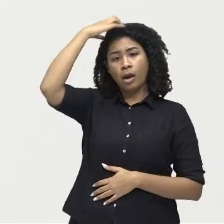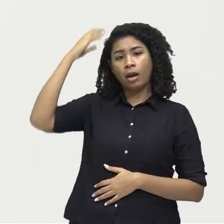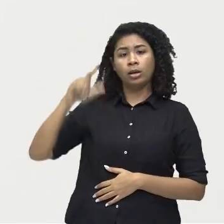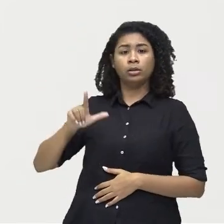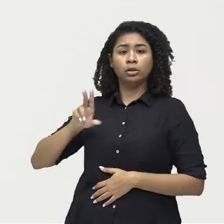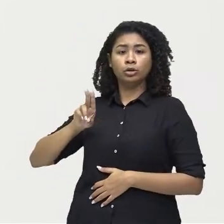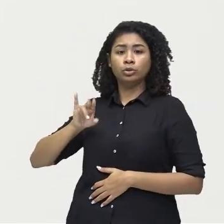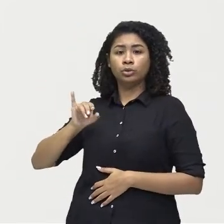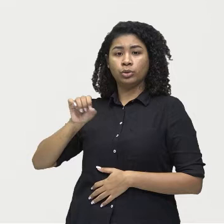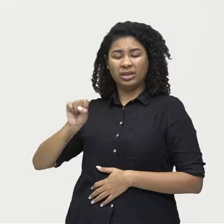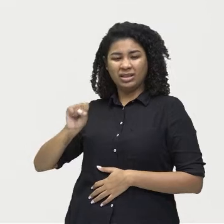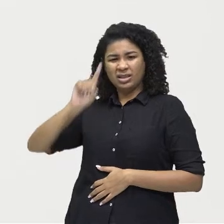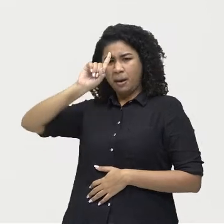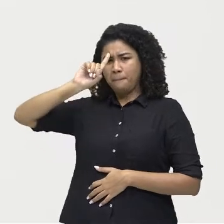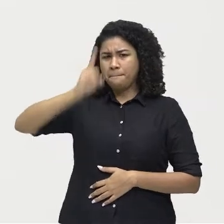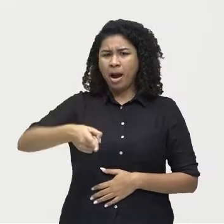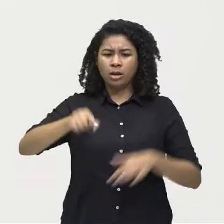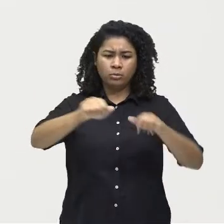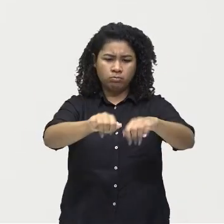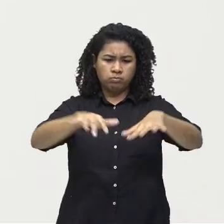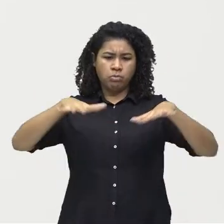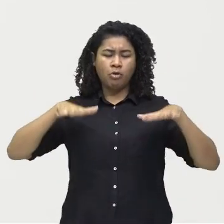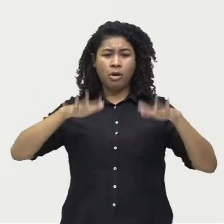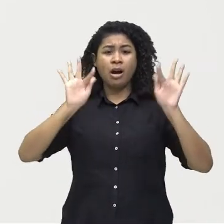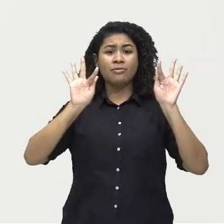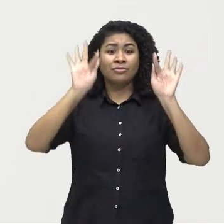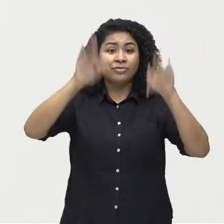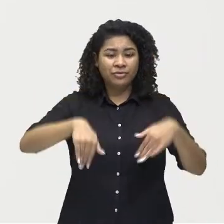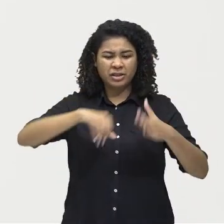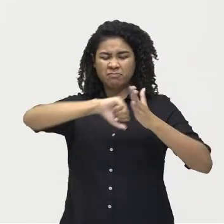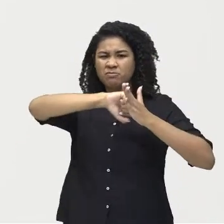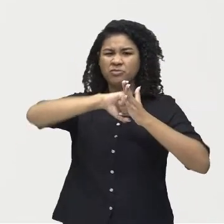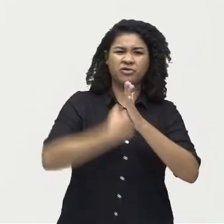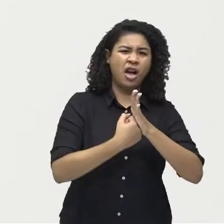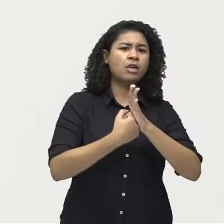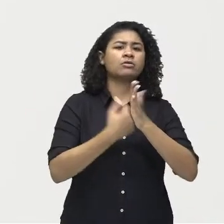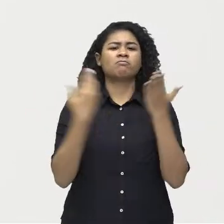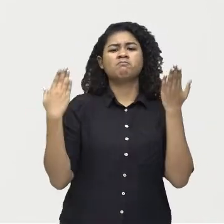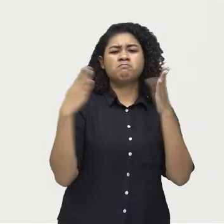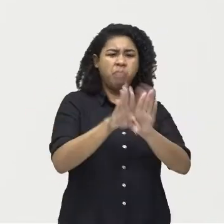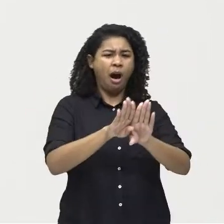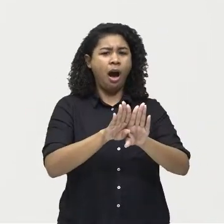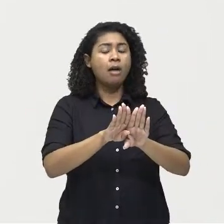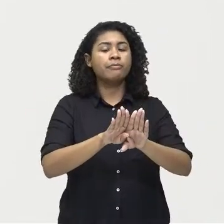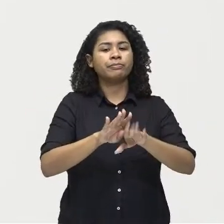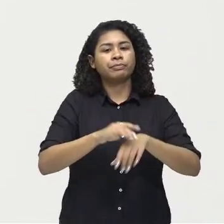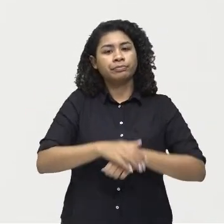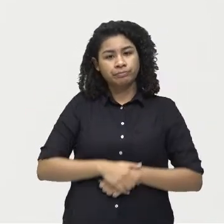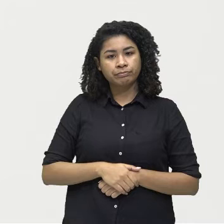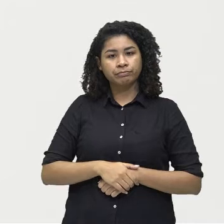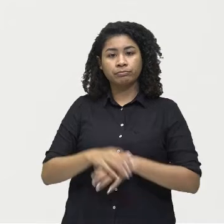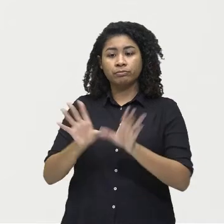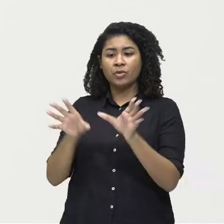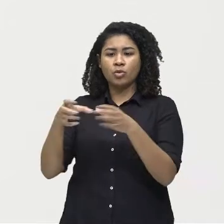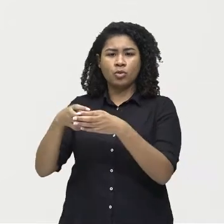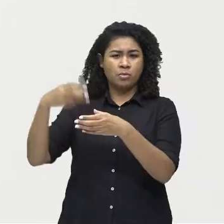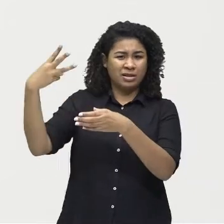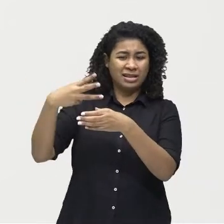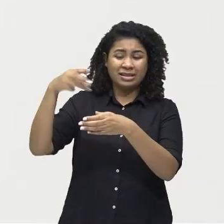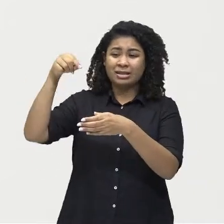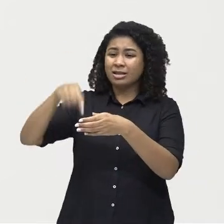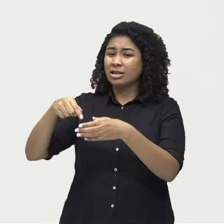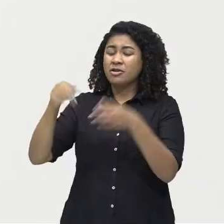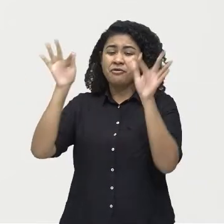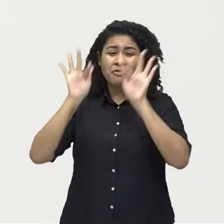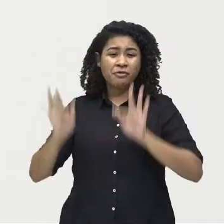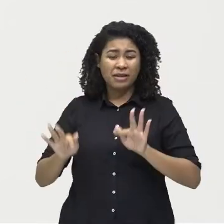Assembleia. Descontente, o terceiro estado, liderado pela burguesia, saiu às ruas com